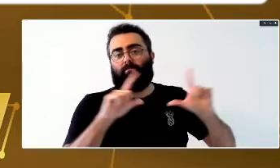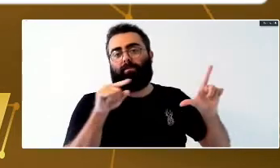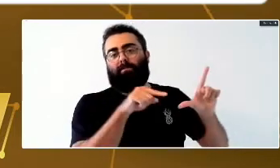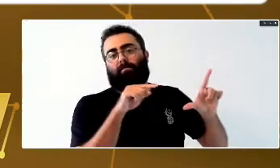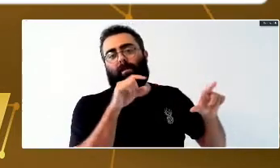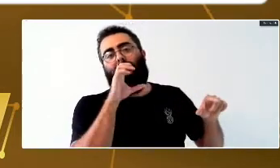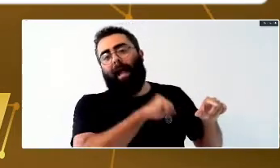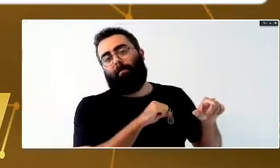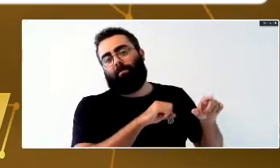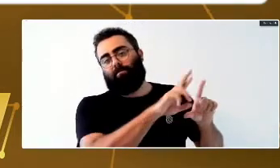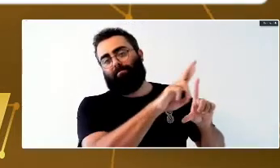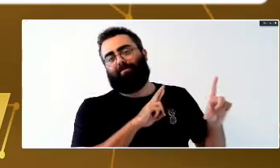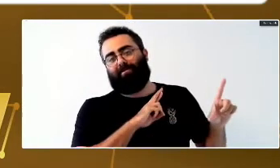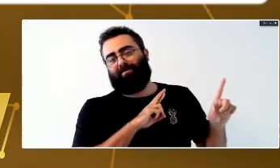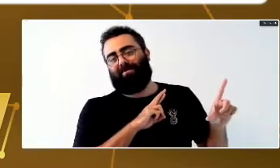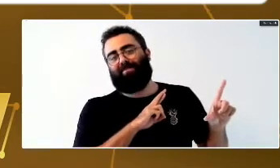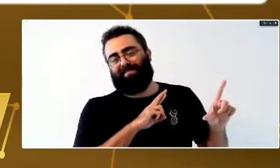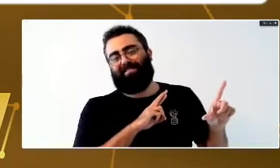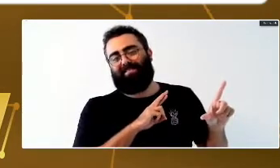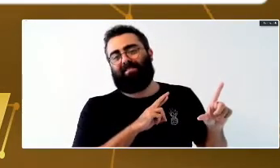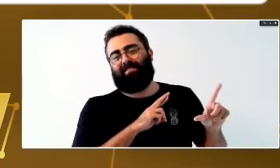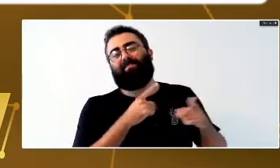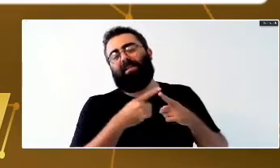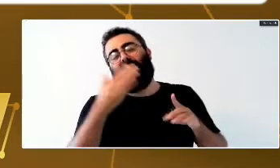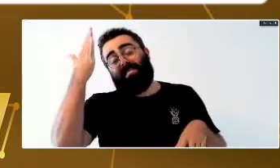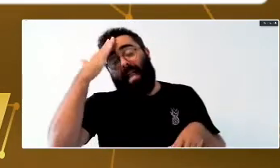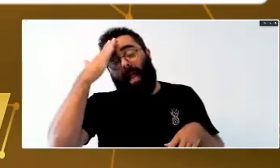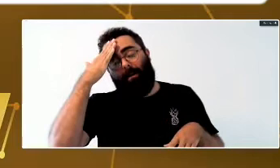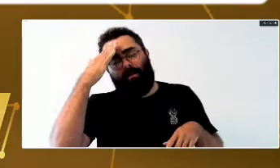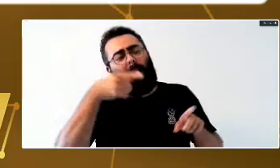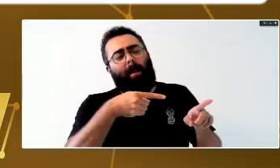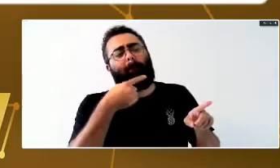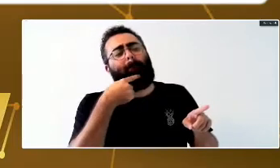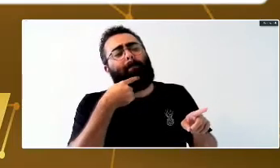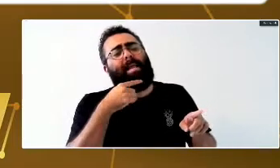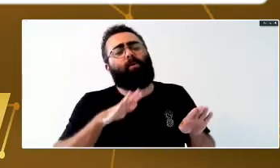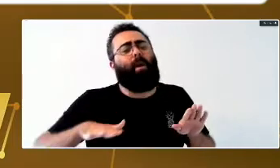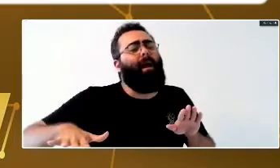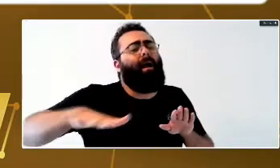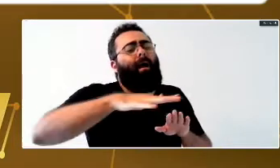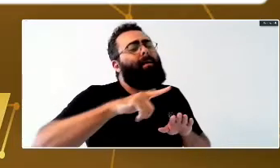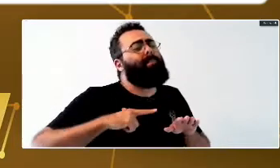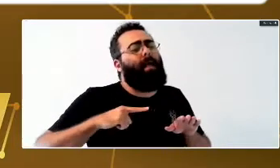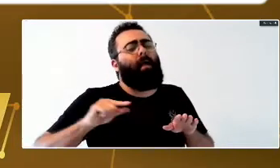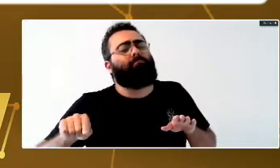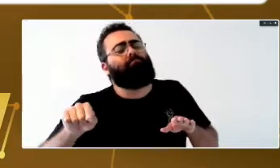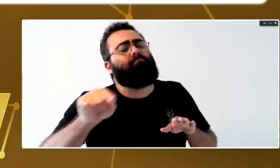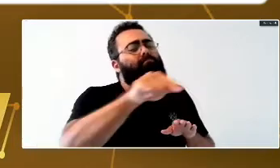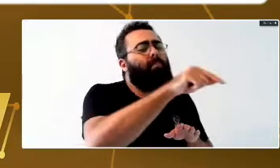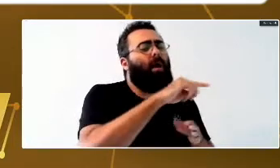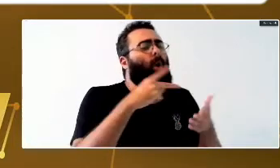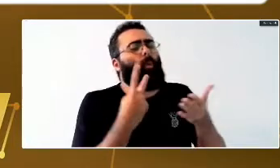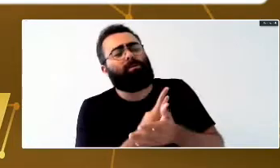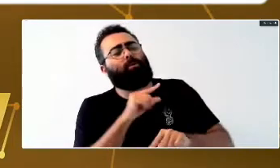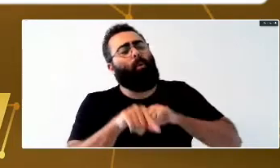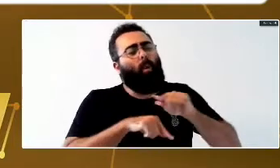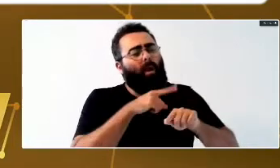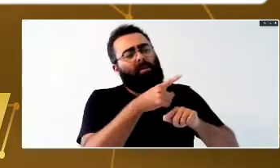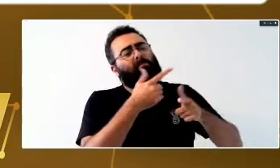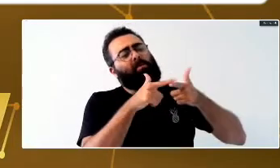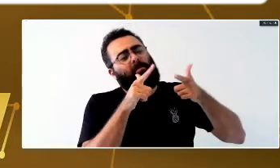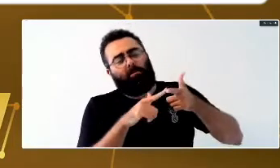chegar, para já ter a resposta e já ter um entendimento de um evento quando você responde essa pergunta de